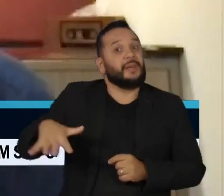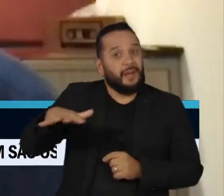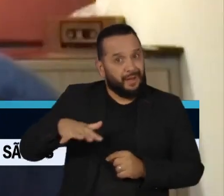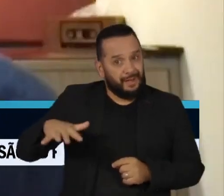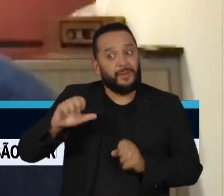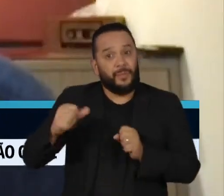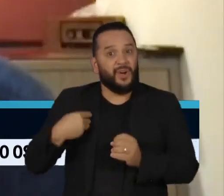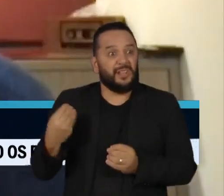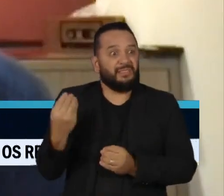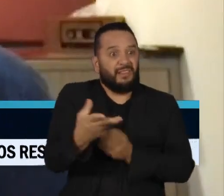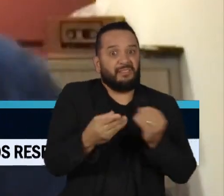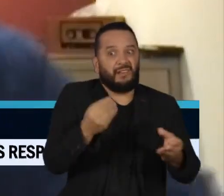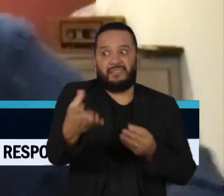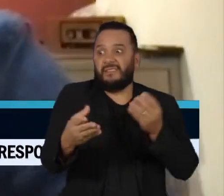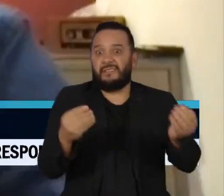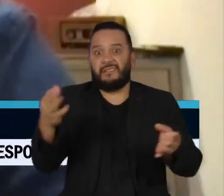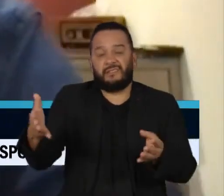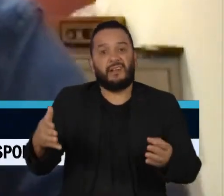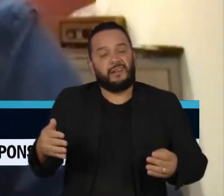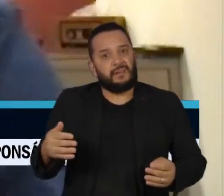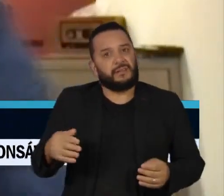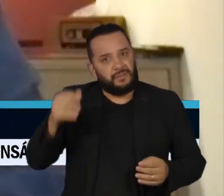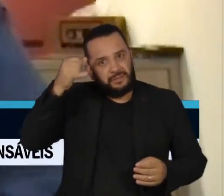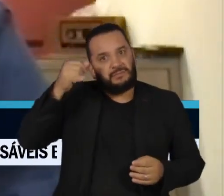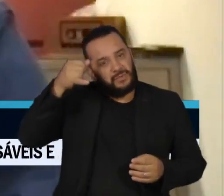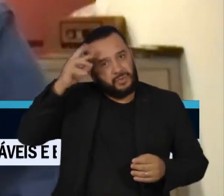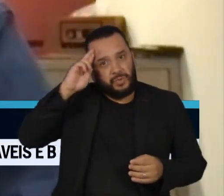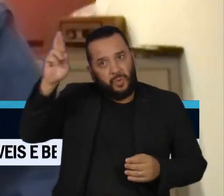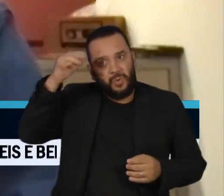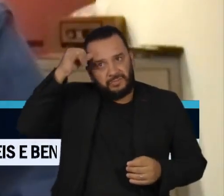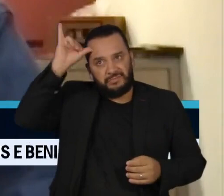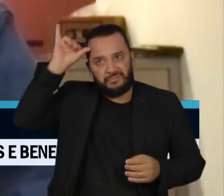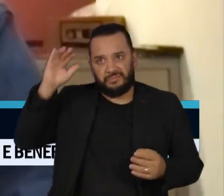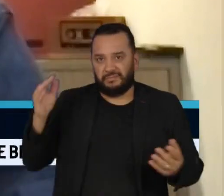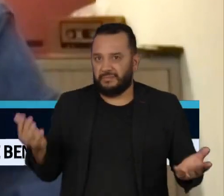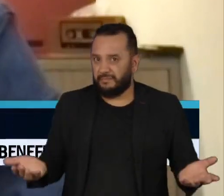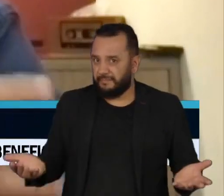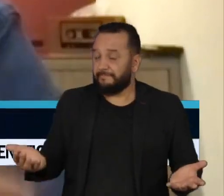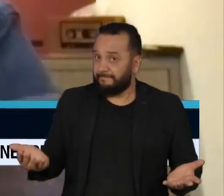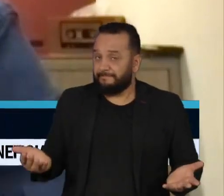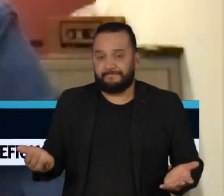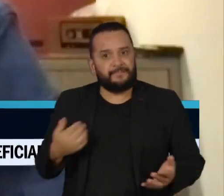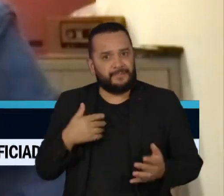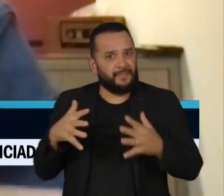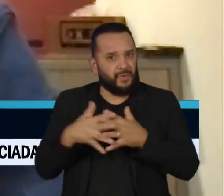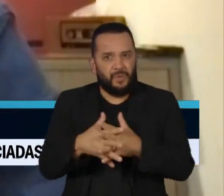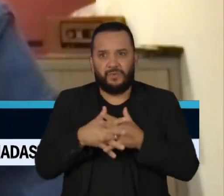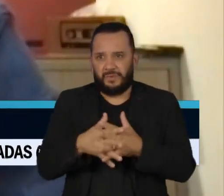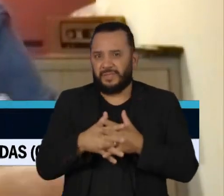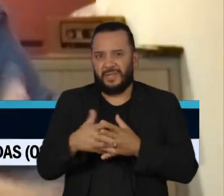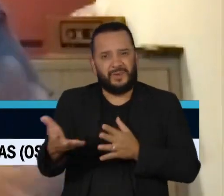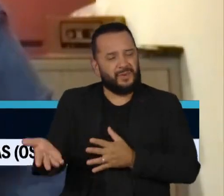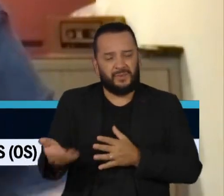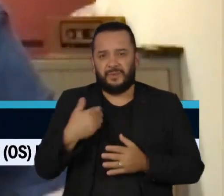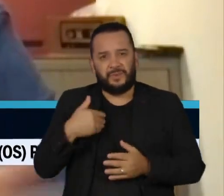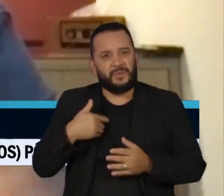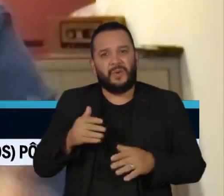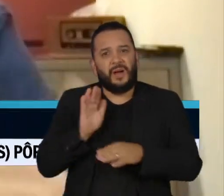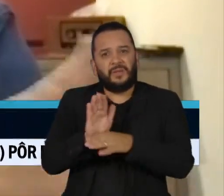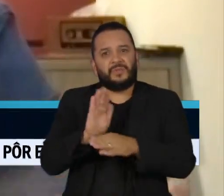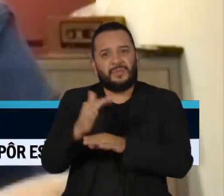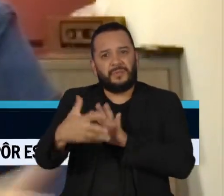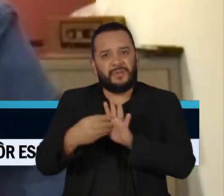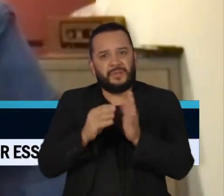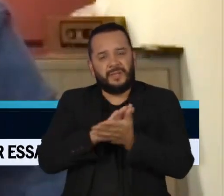Essa confusão fundiária, ela gera o pior dos cenários. A gente não melhora a situação social da Amazônia, não melhora a